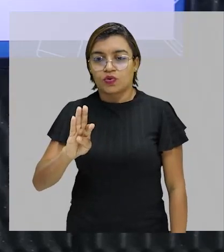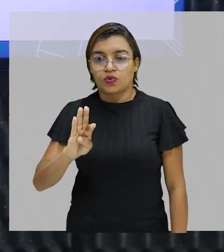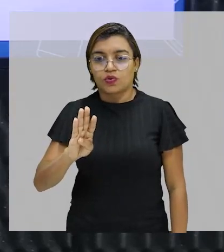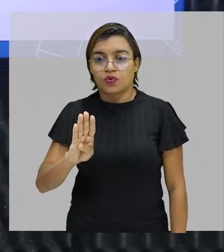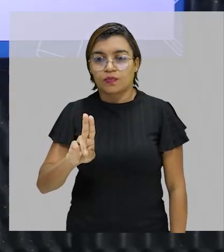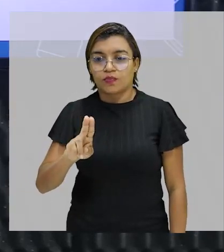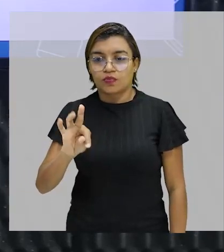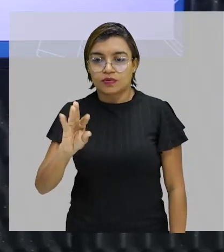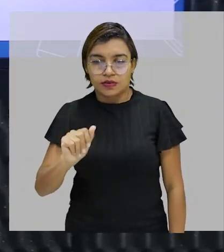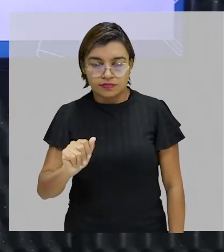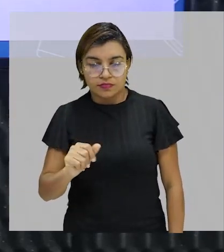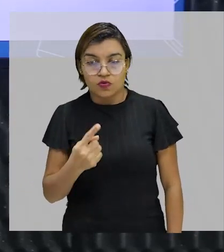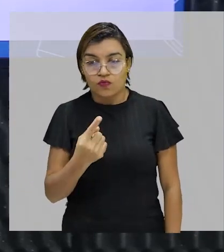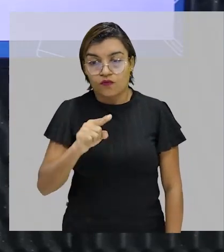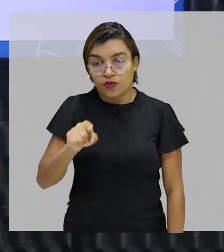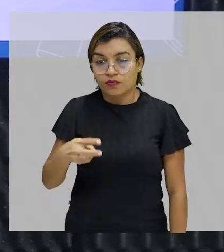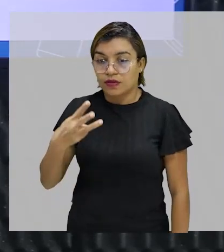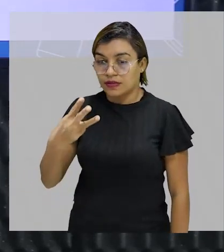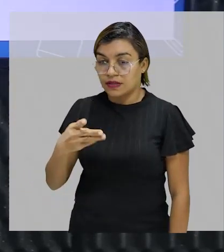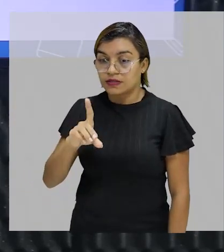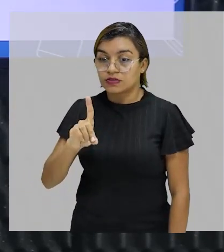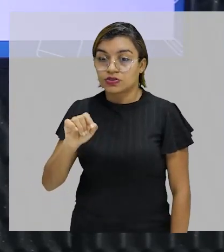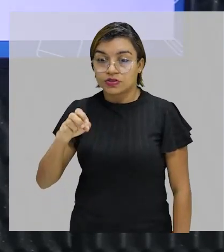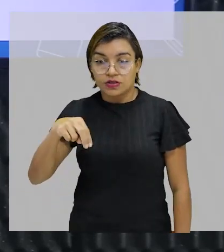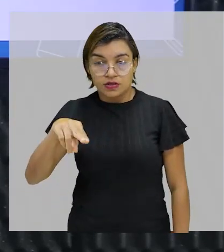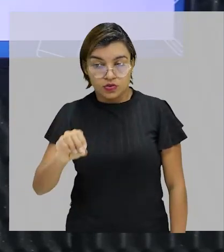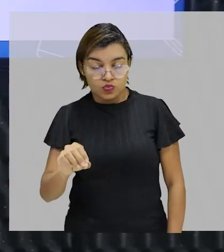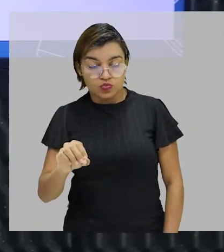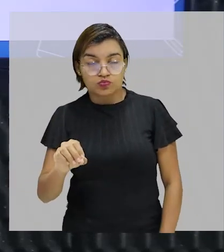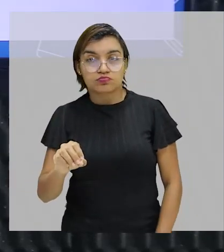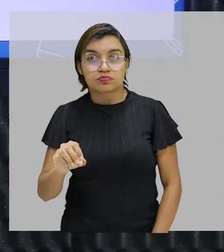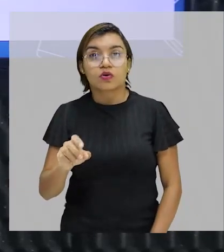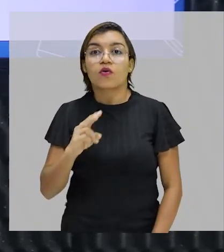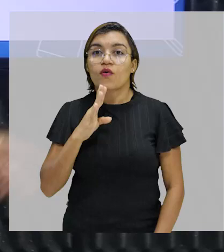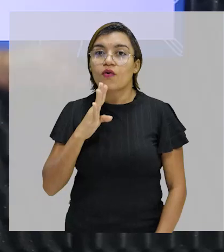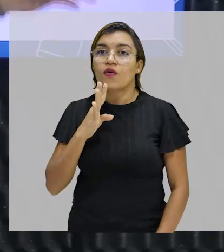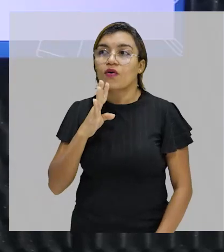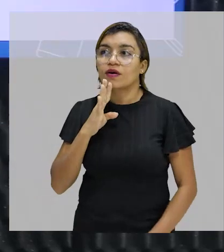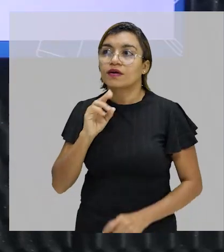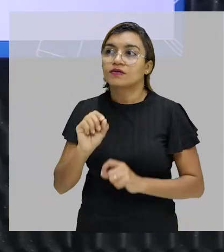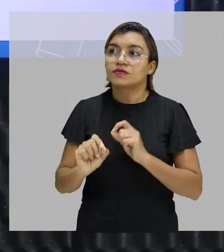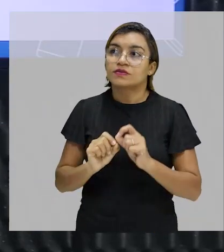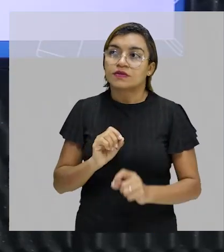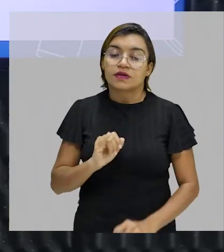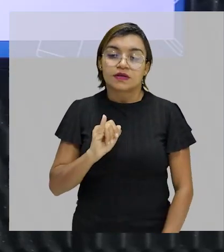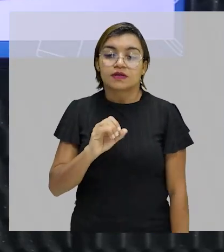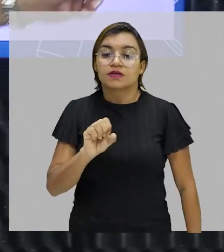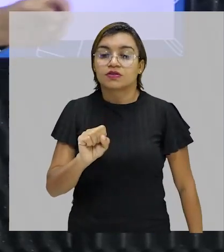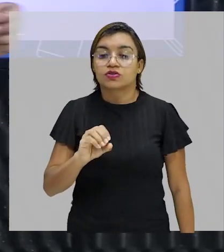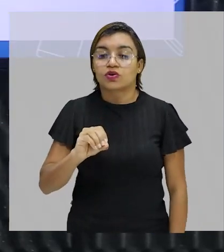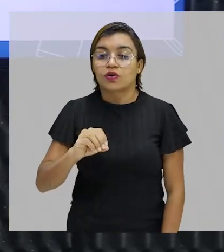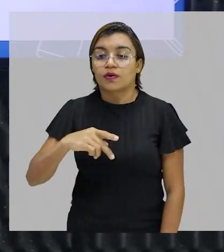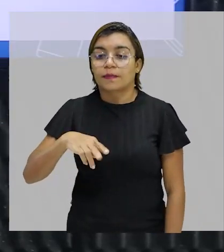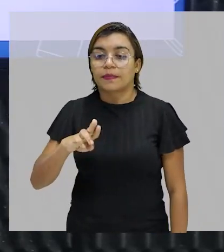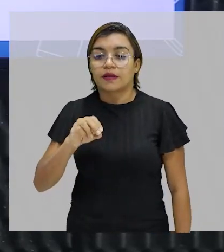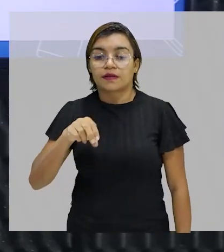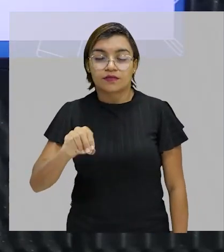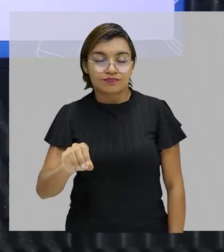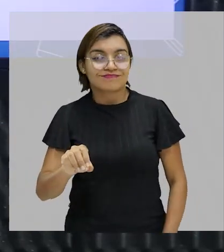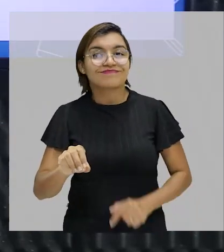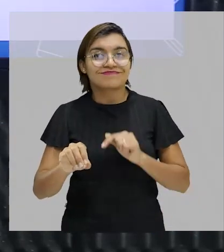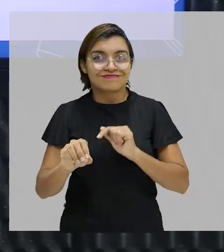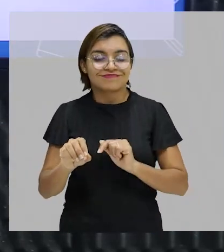1,3-dieno, que a gente conhece popularmente, né, ou comercialmente, como isopreno. Por